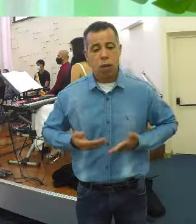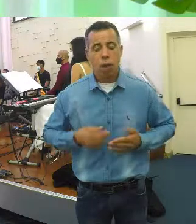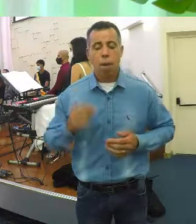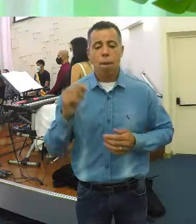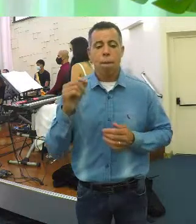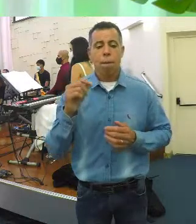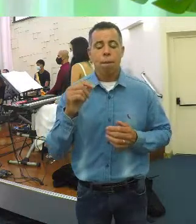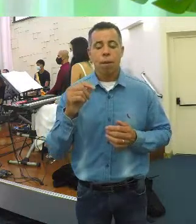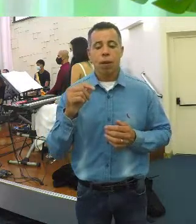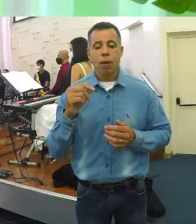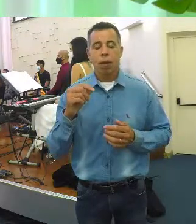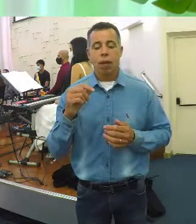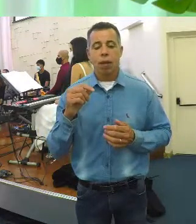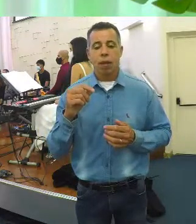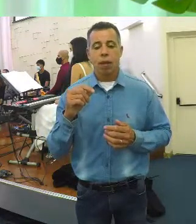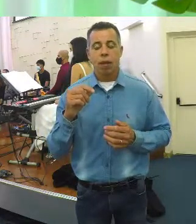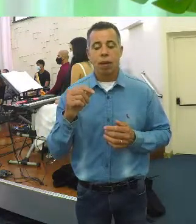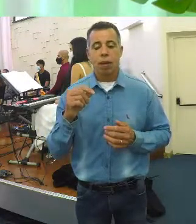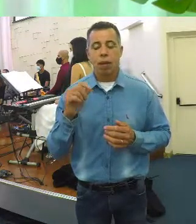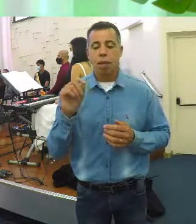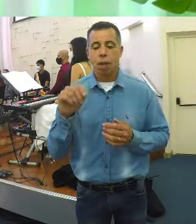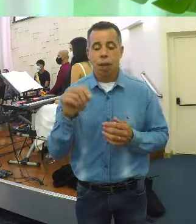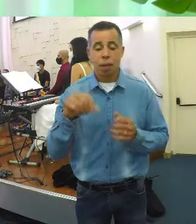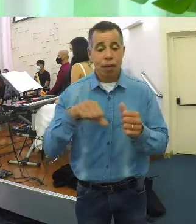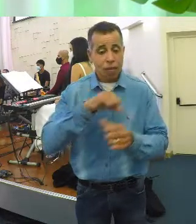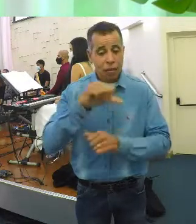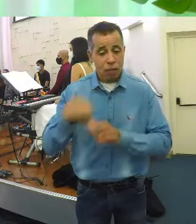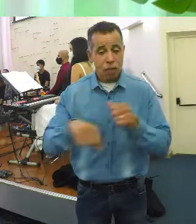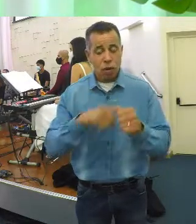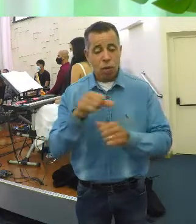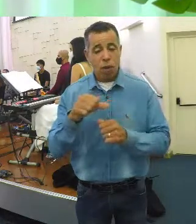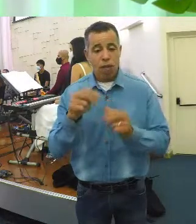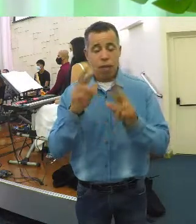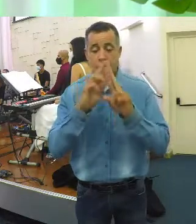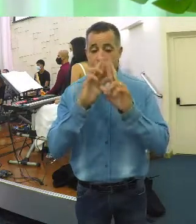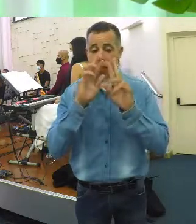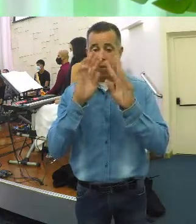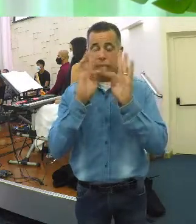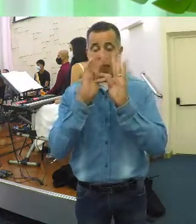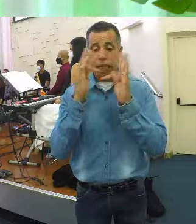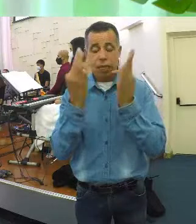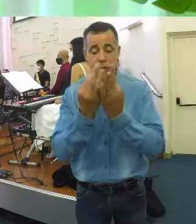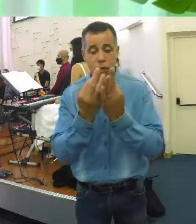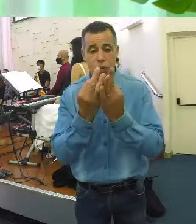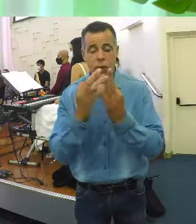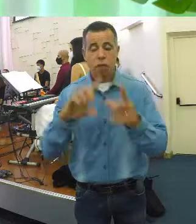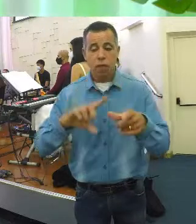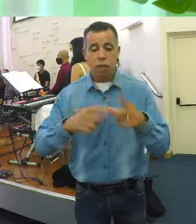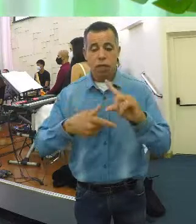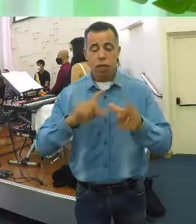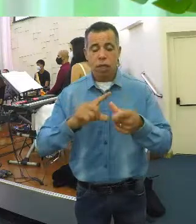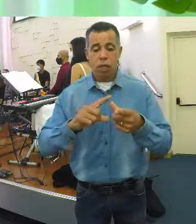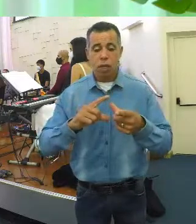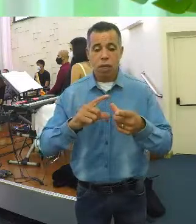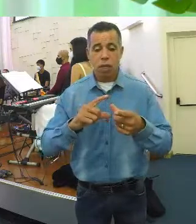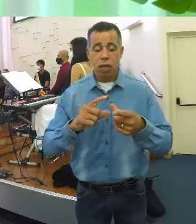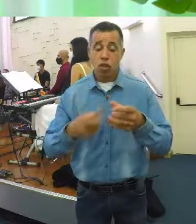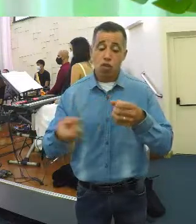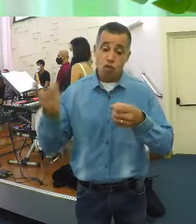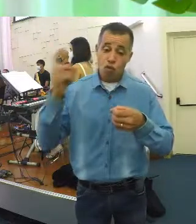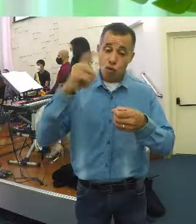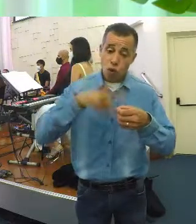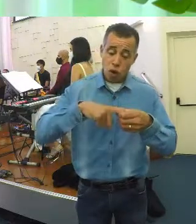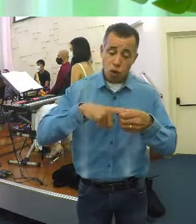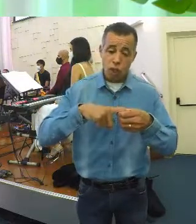Israel. Aliás, Jacó também é chamado na escritura de Israel. E tornares a trazer os